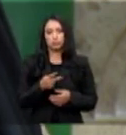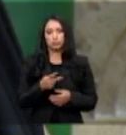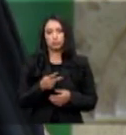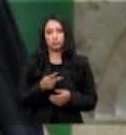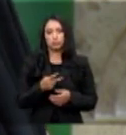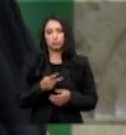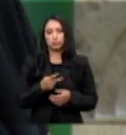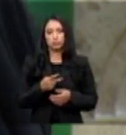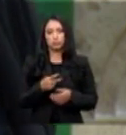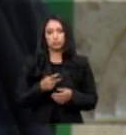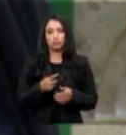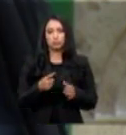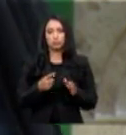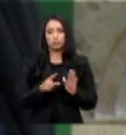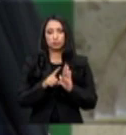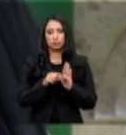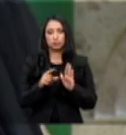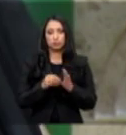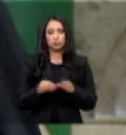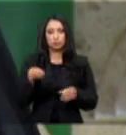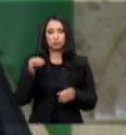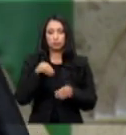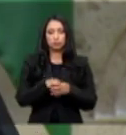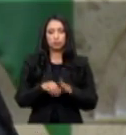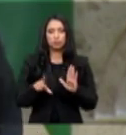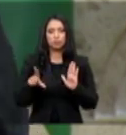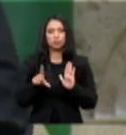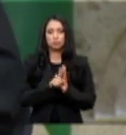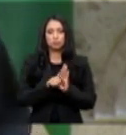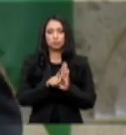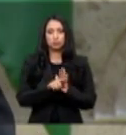São dispositivos que estão inseridos na Lei